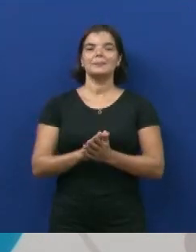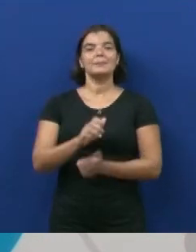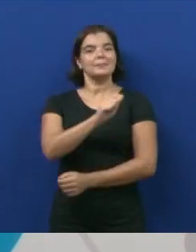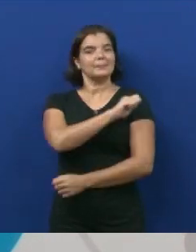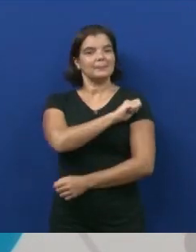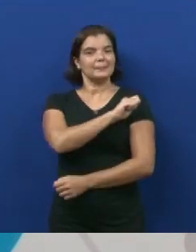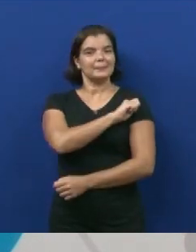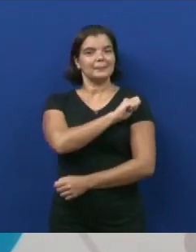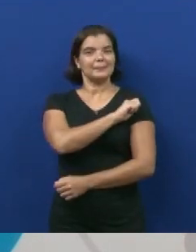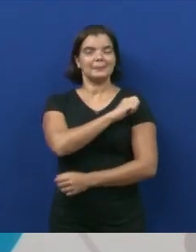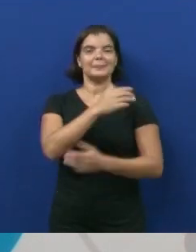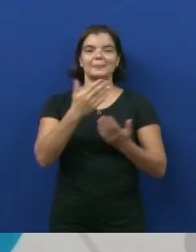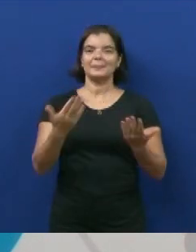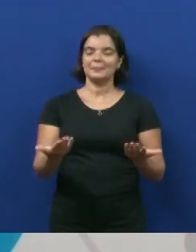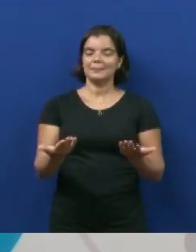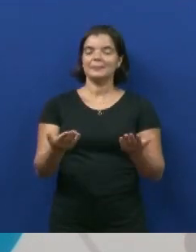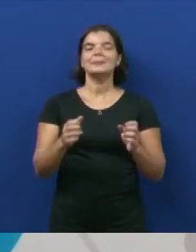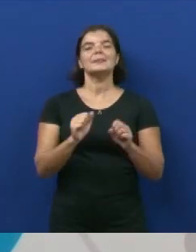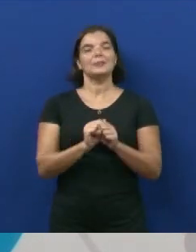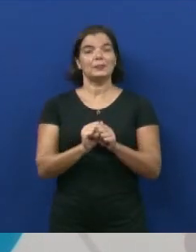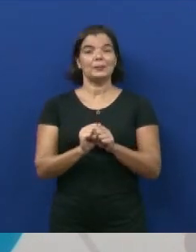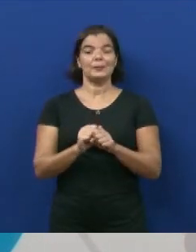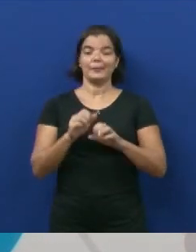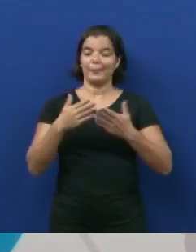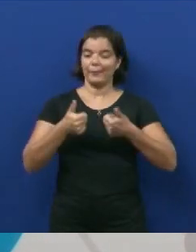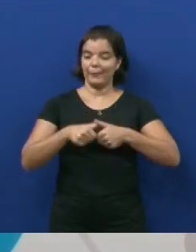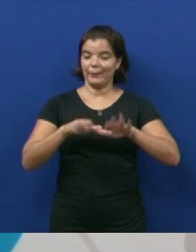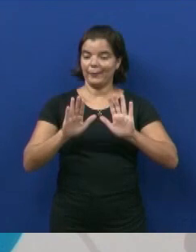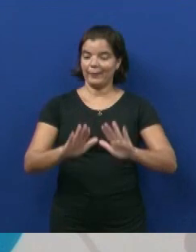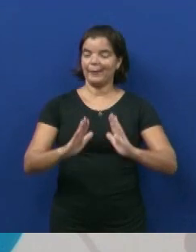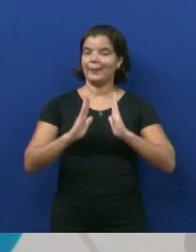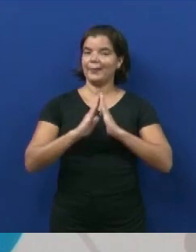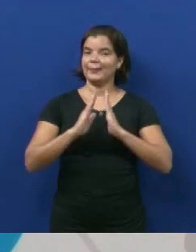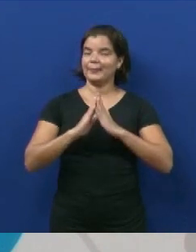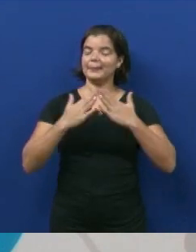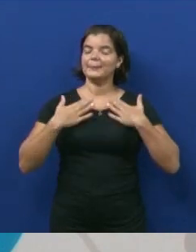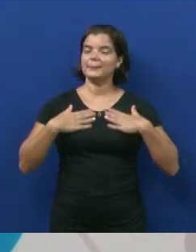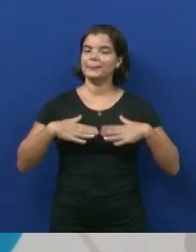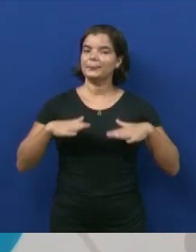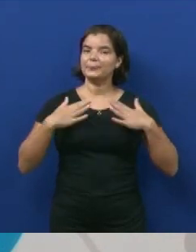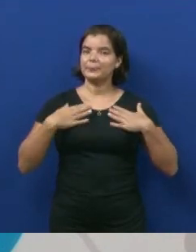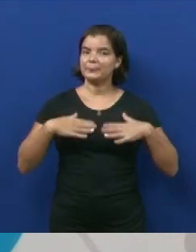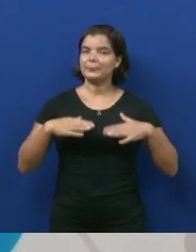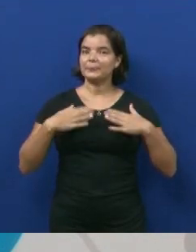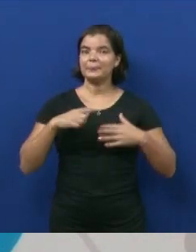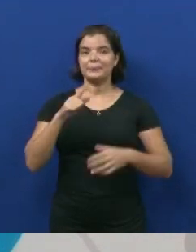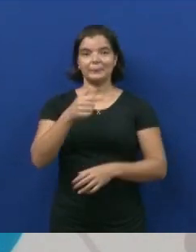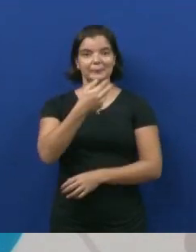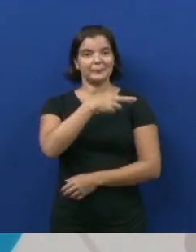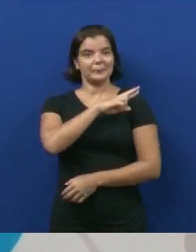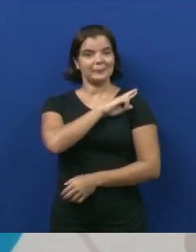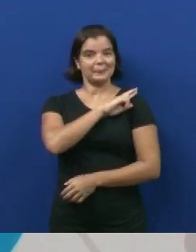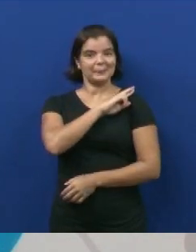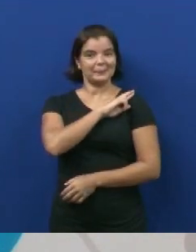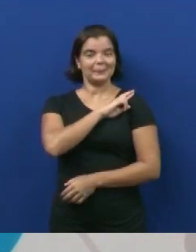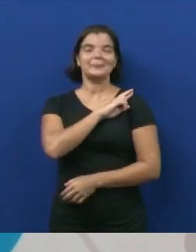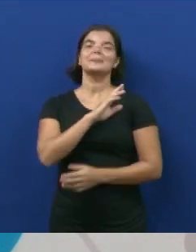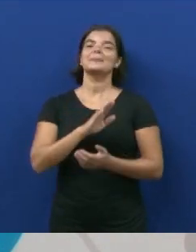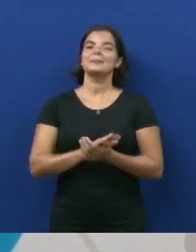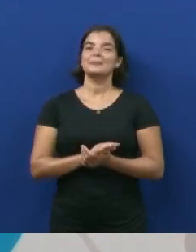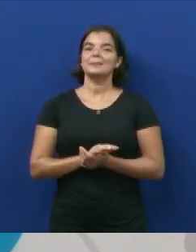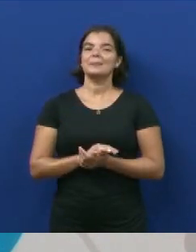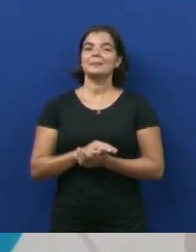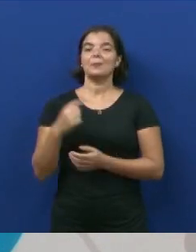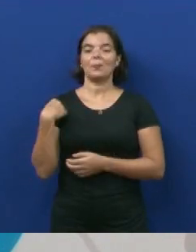alunos estão aí nesse período de quarentena em casa, no sossego de casa, e aí a responsabilidade nossa de